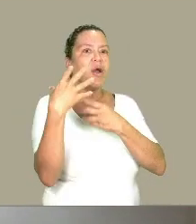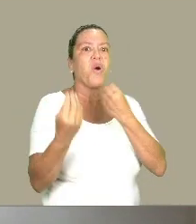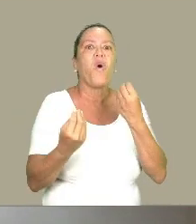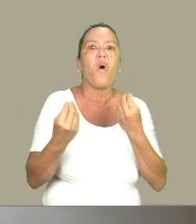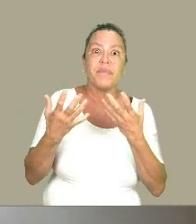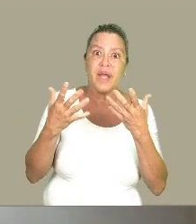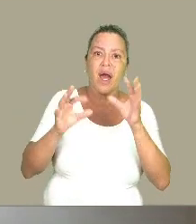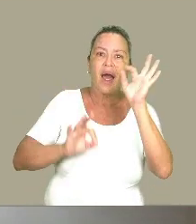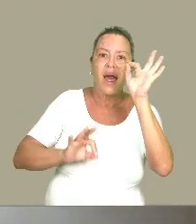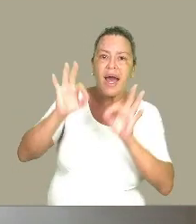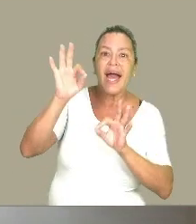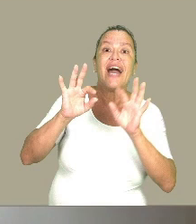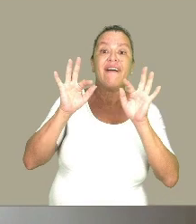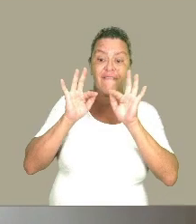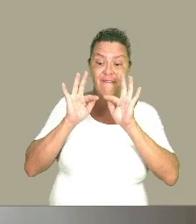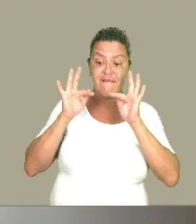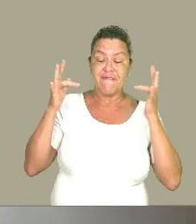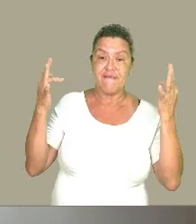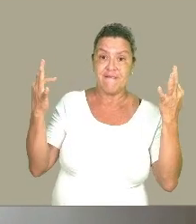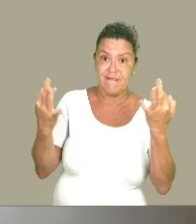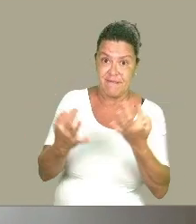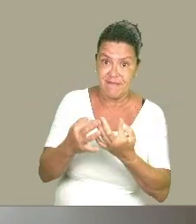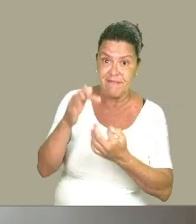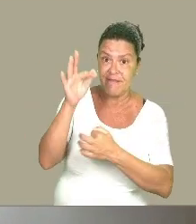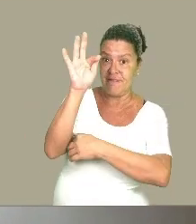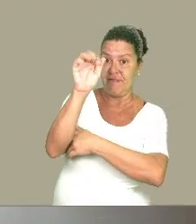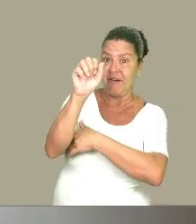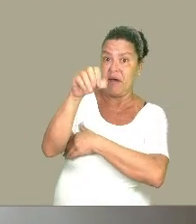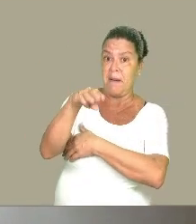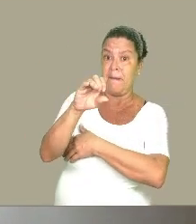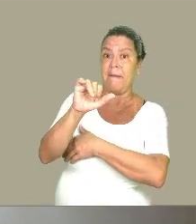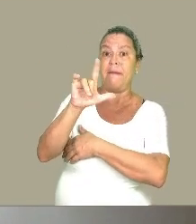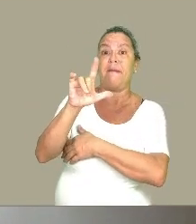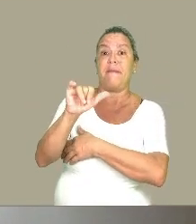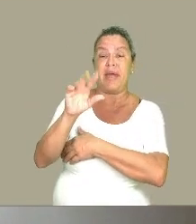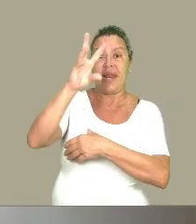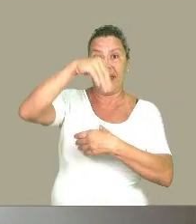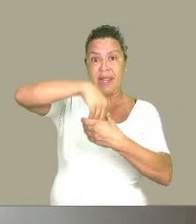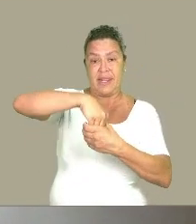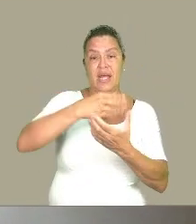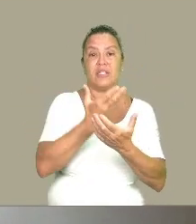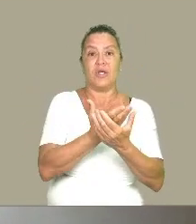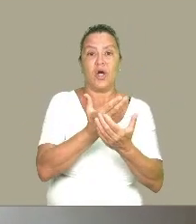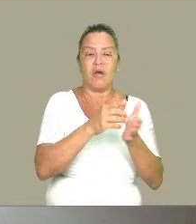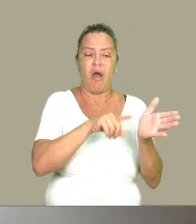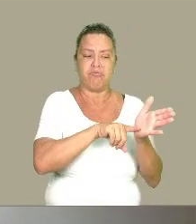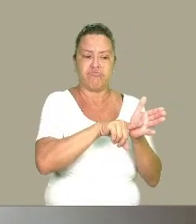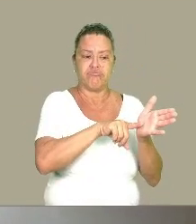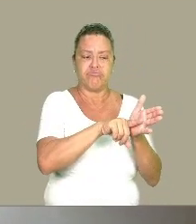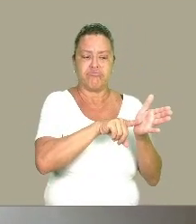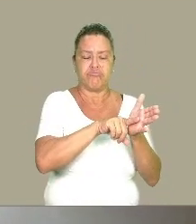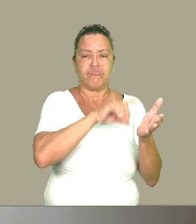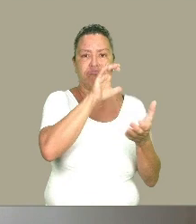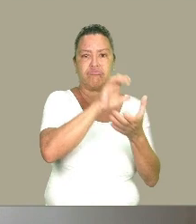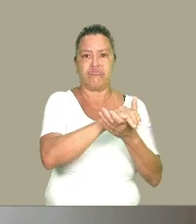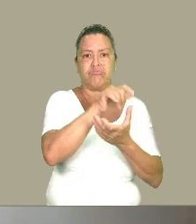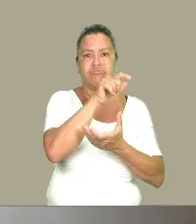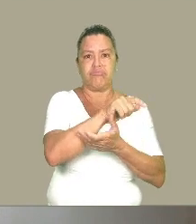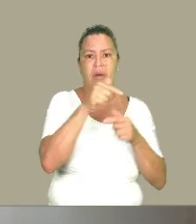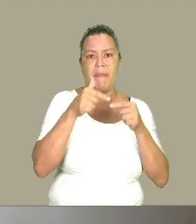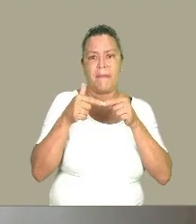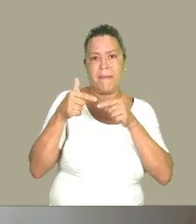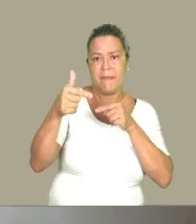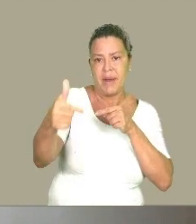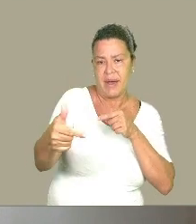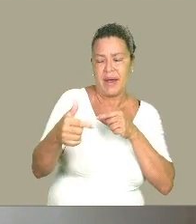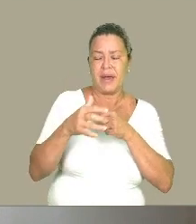organização enquanto família, claro que aqui dentro desse estudo decorrente do casamento, mas não só a decorrente do